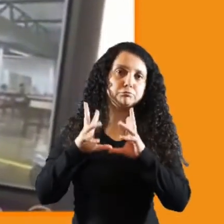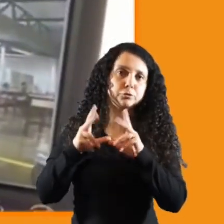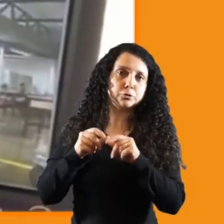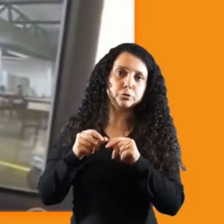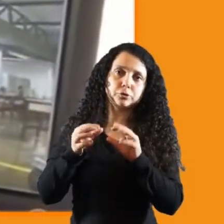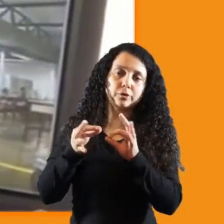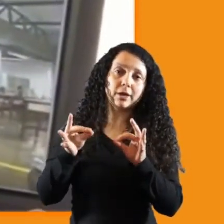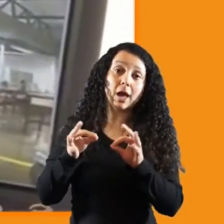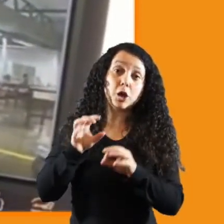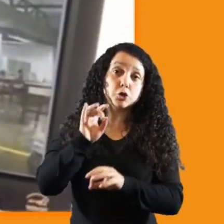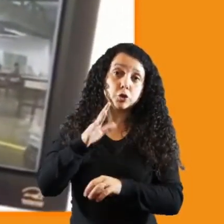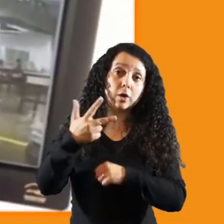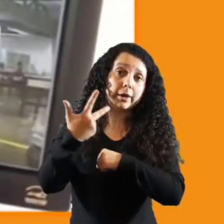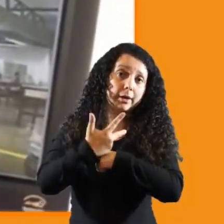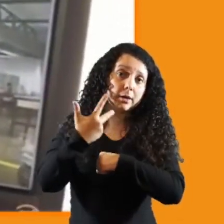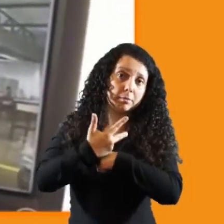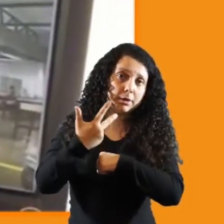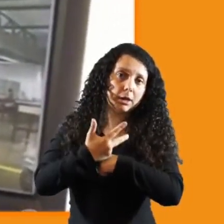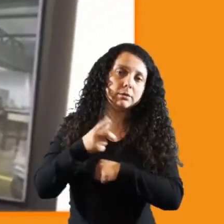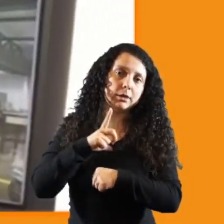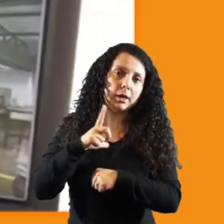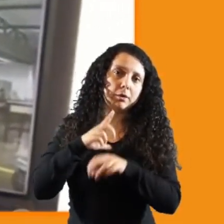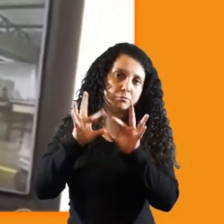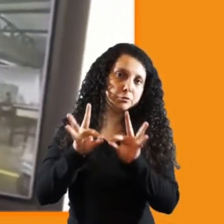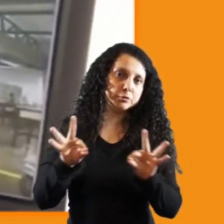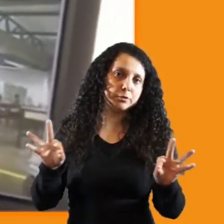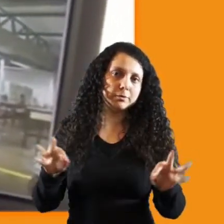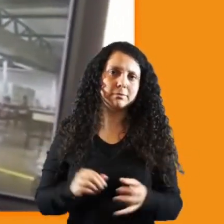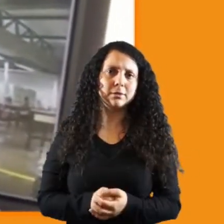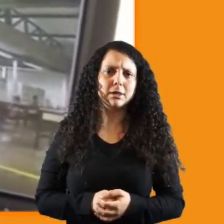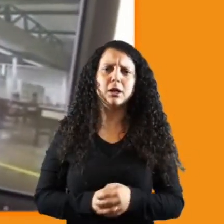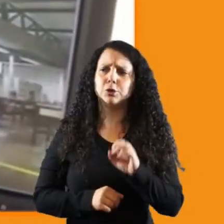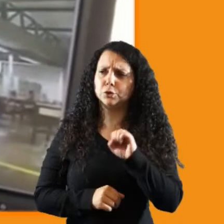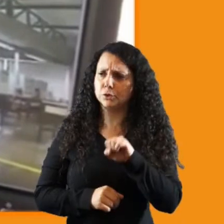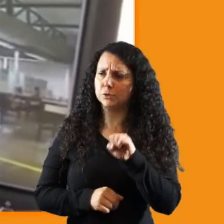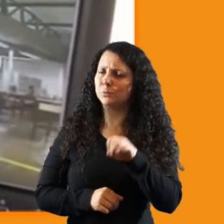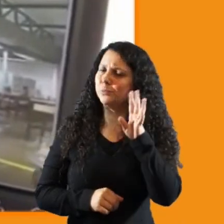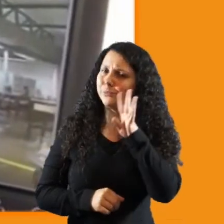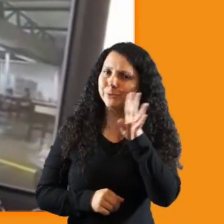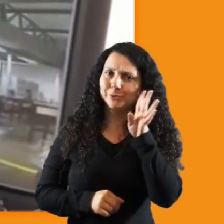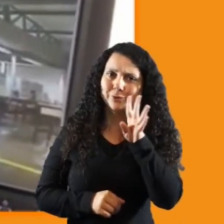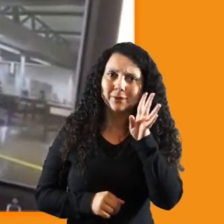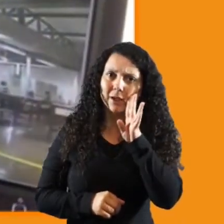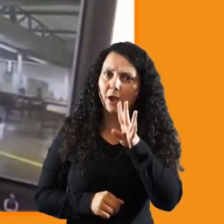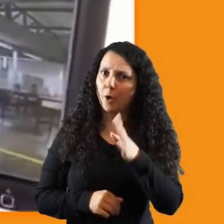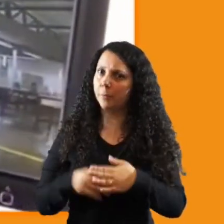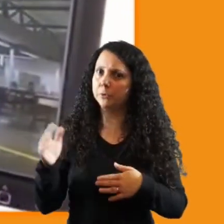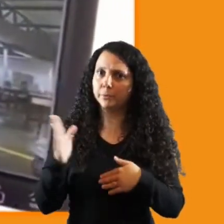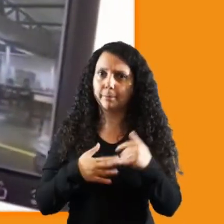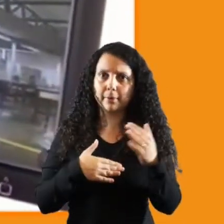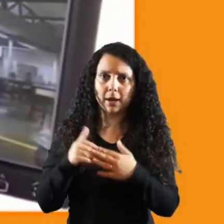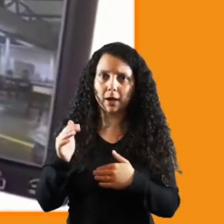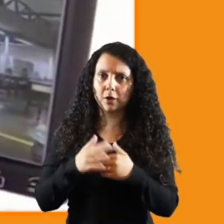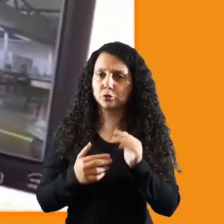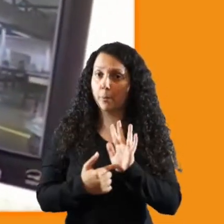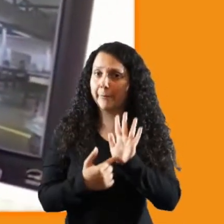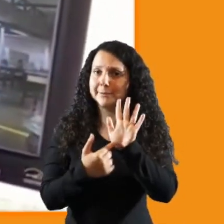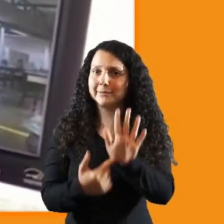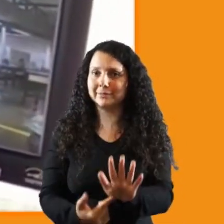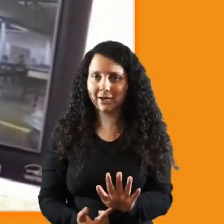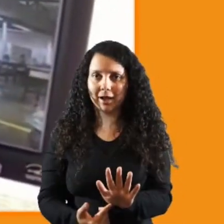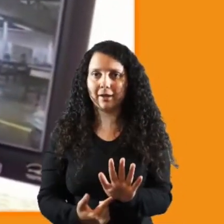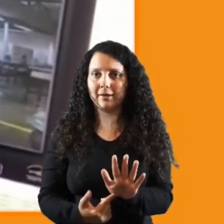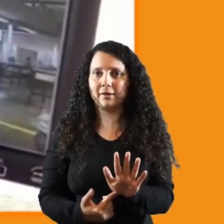mesmo. Sim. Demais, gurizada. Demais. Absolutamente prático, né, mostrado na prática tudo isso, né? Eu poderia